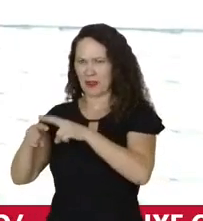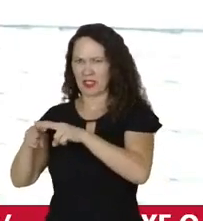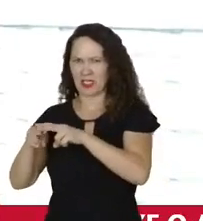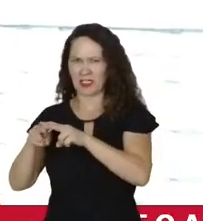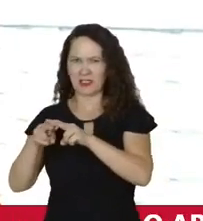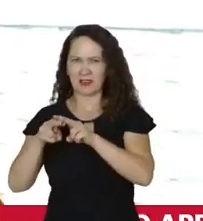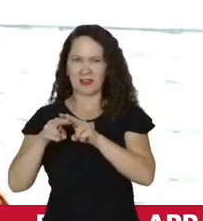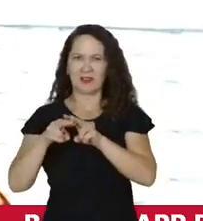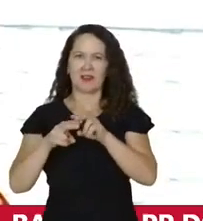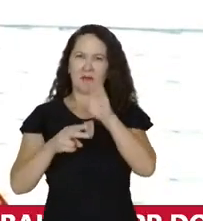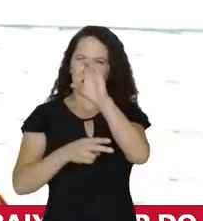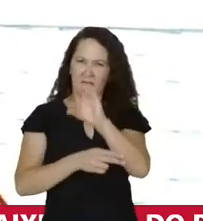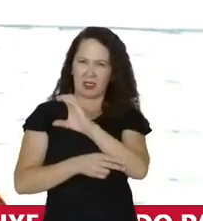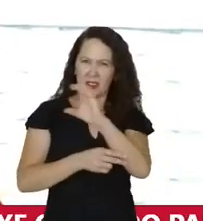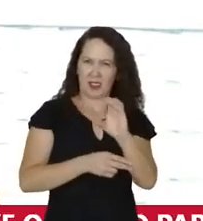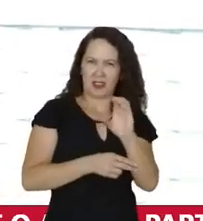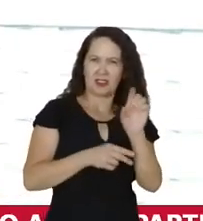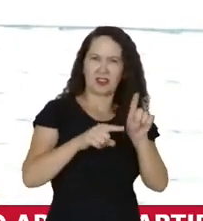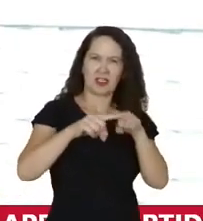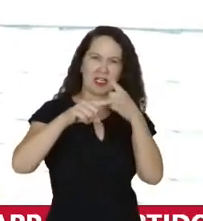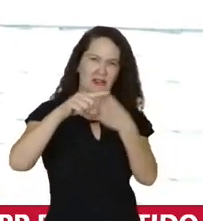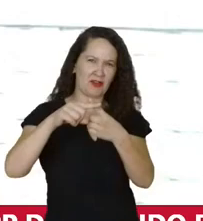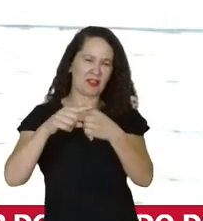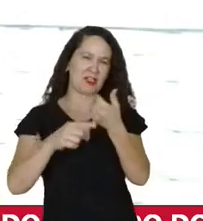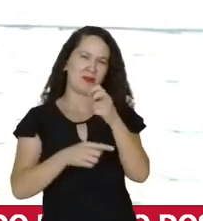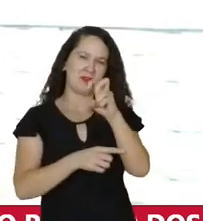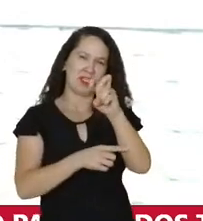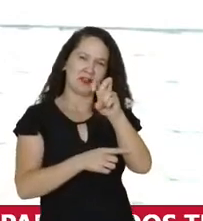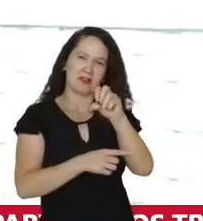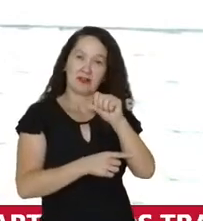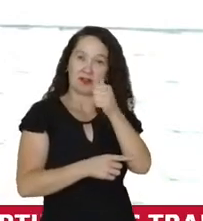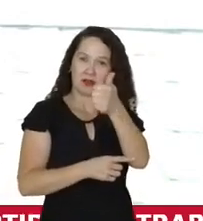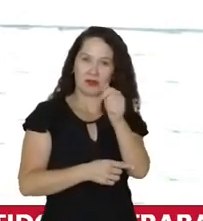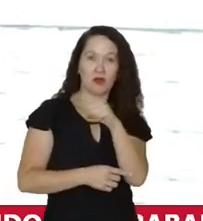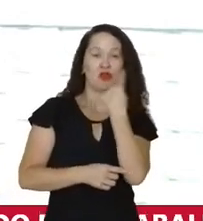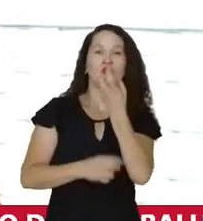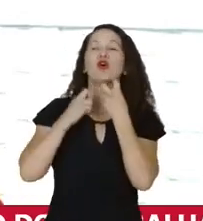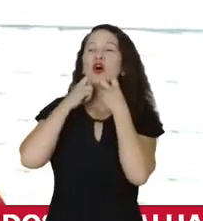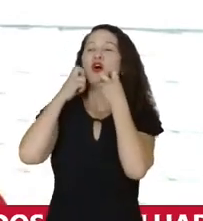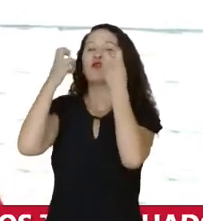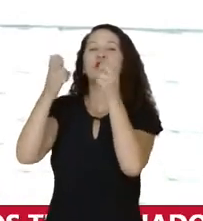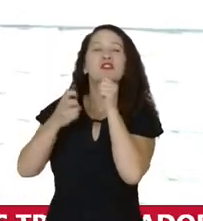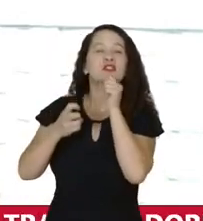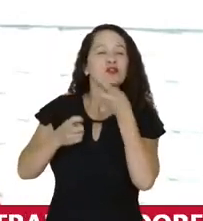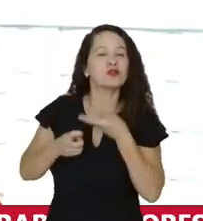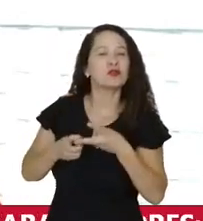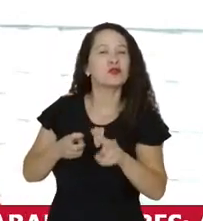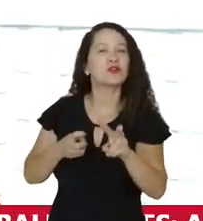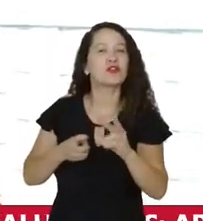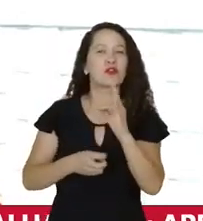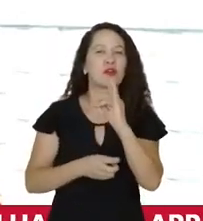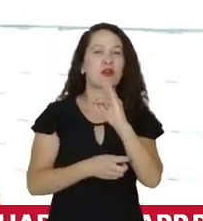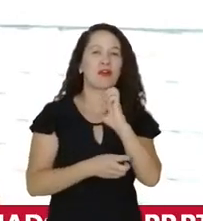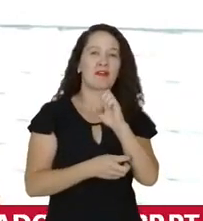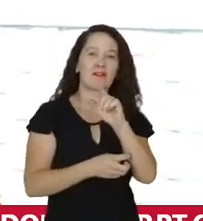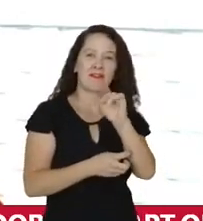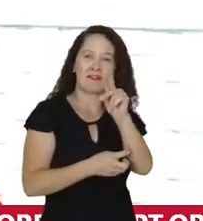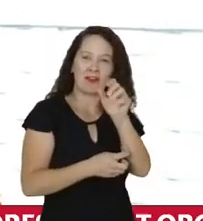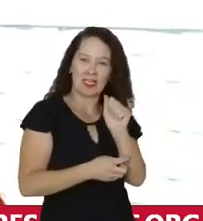Inquisição aqui já no Brasil, 1591. Nós somos as vozes de Felipe de